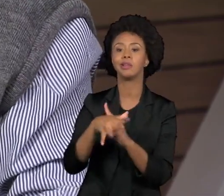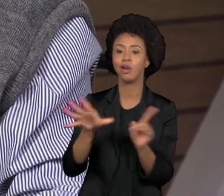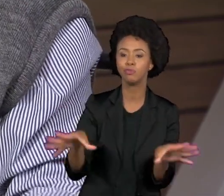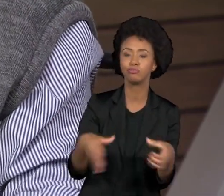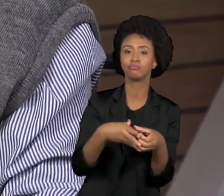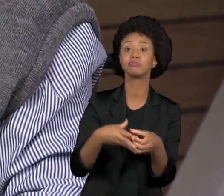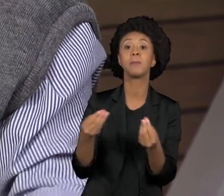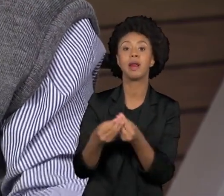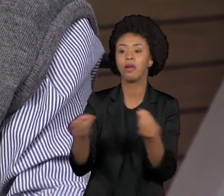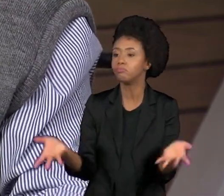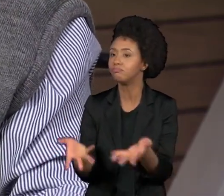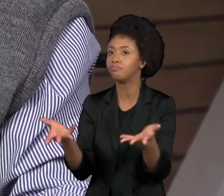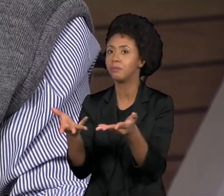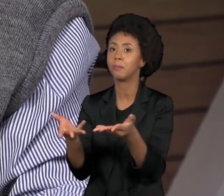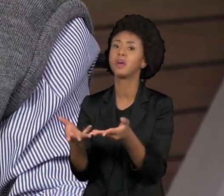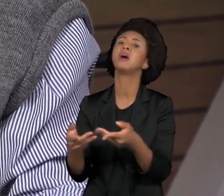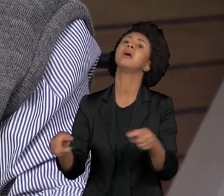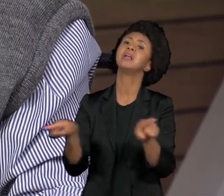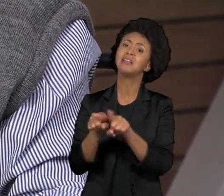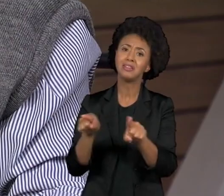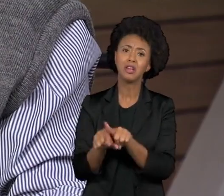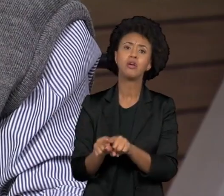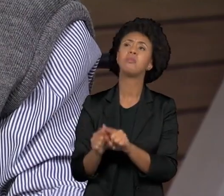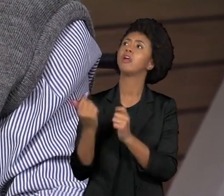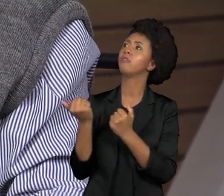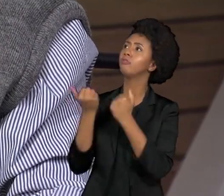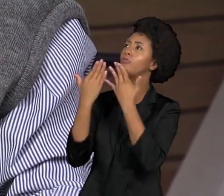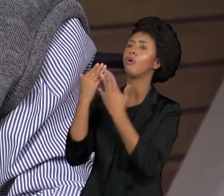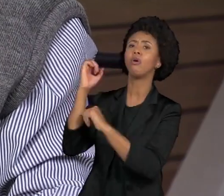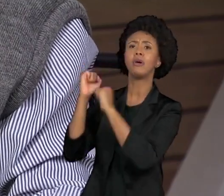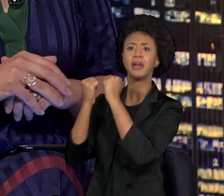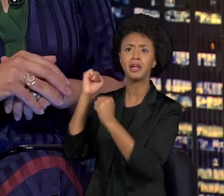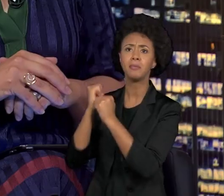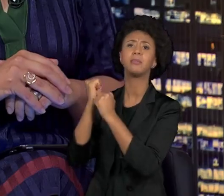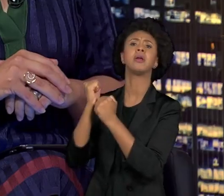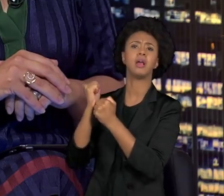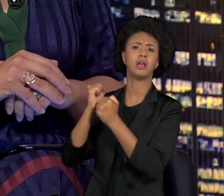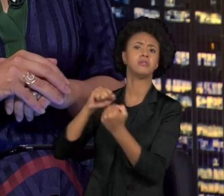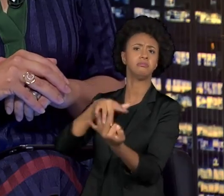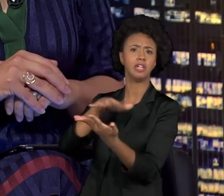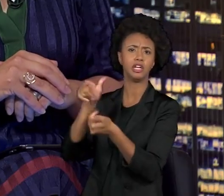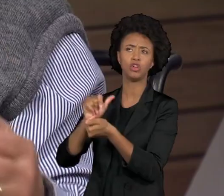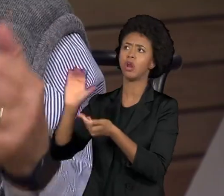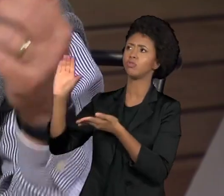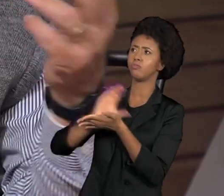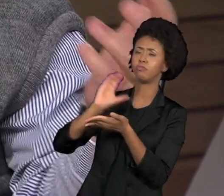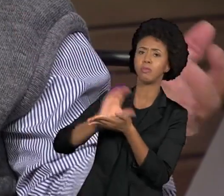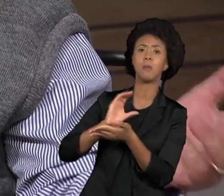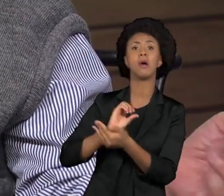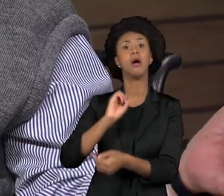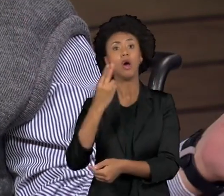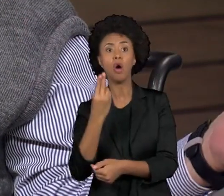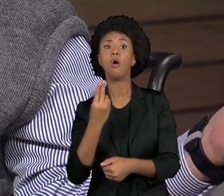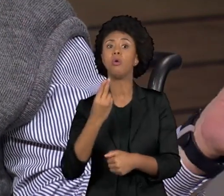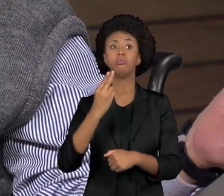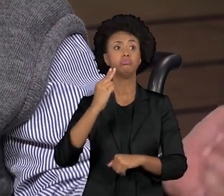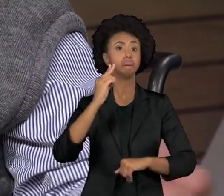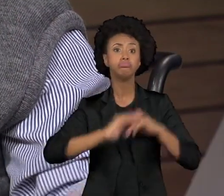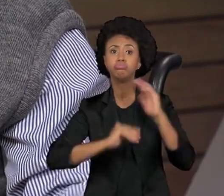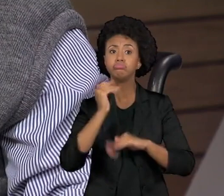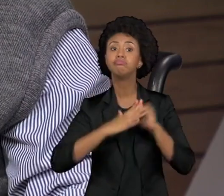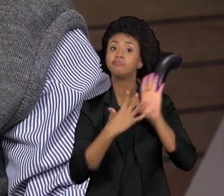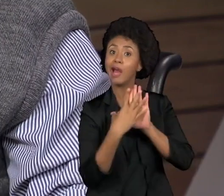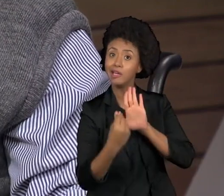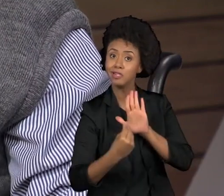isso tem dinheiro internacional para isso, tem soluções técnicas para isso, talvez criar exemplos bem-sucedidos, como a